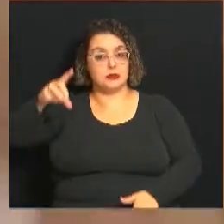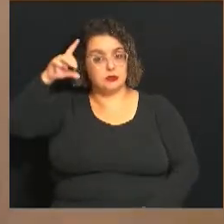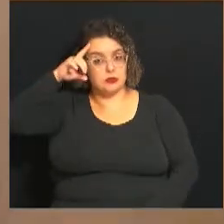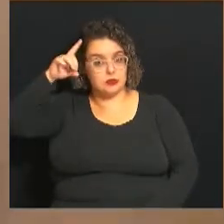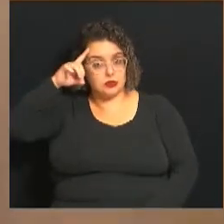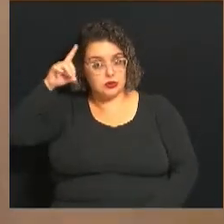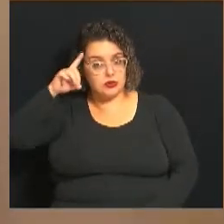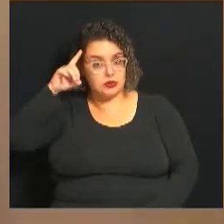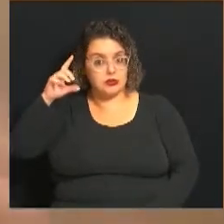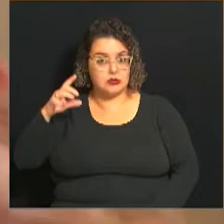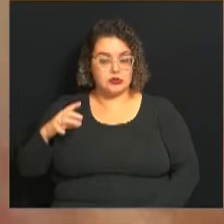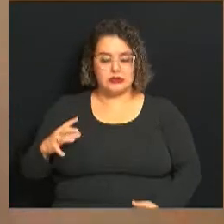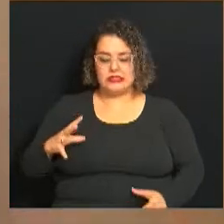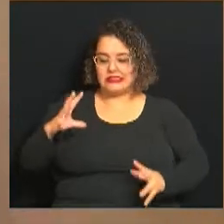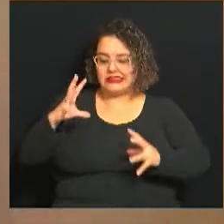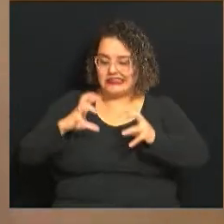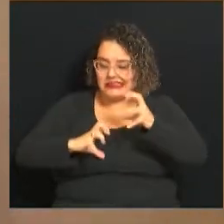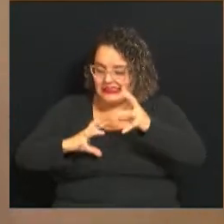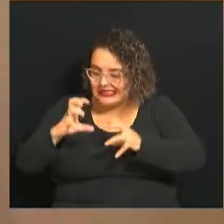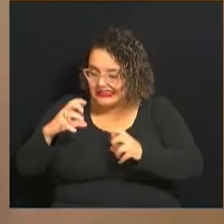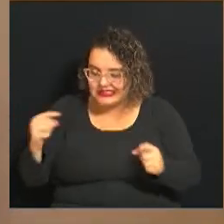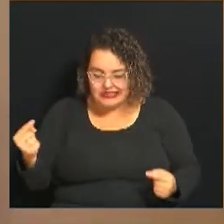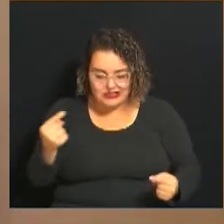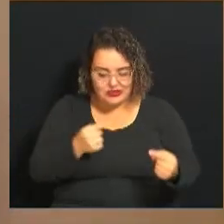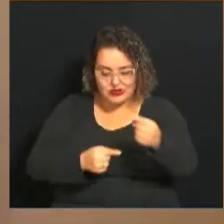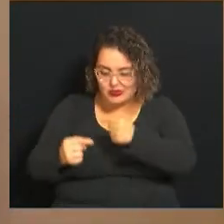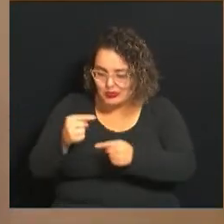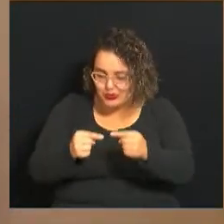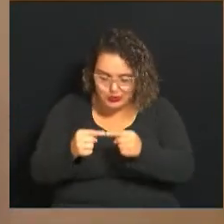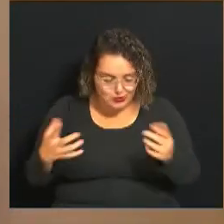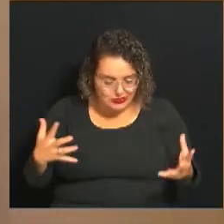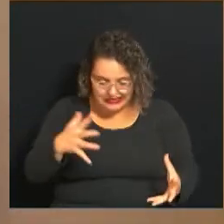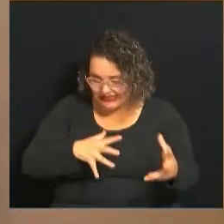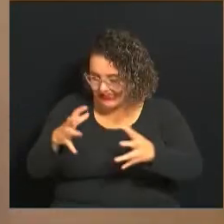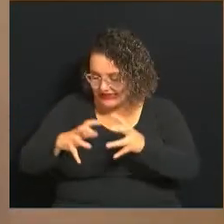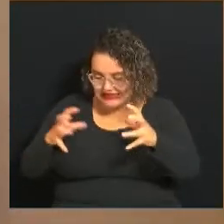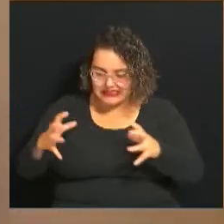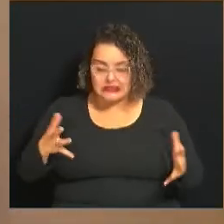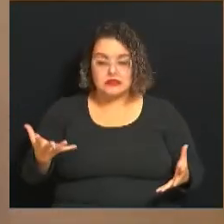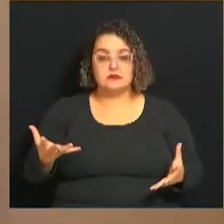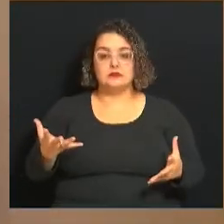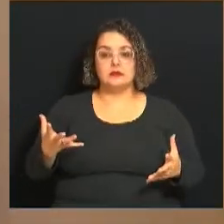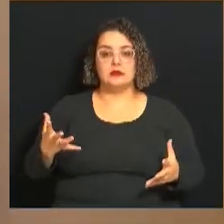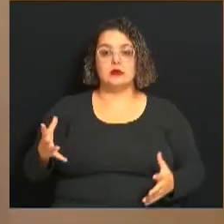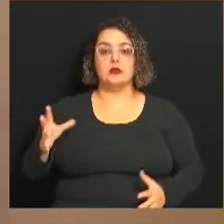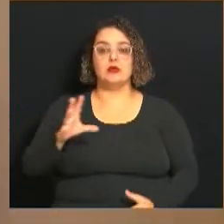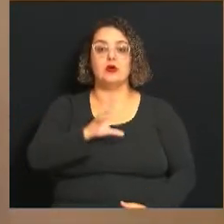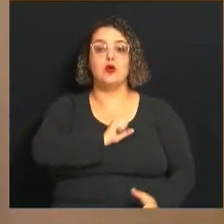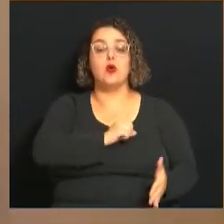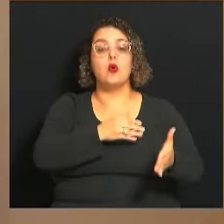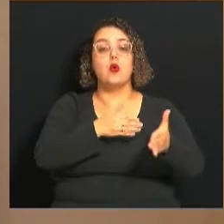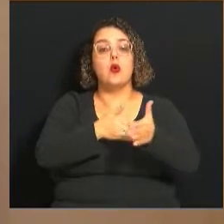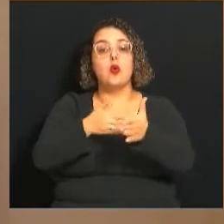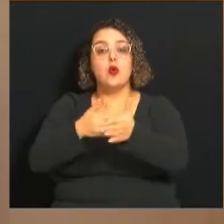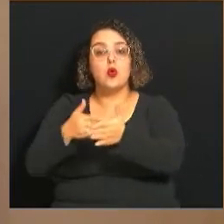nessa briga de conflitos e de objetivos, a gente vive um amor condicional com as crianças. Então, a gente não oferece